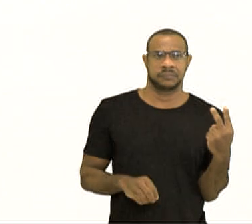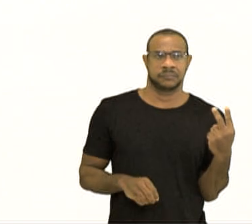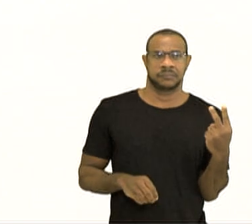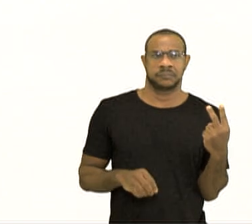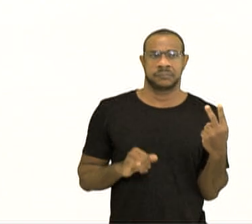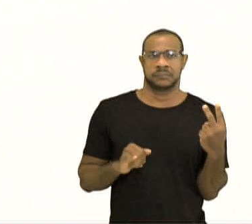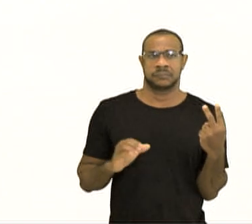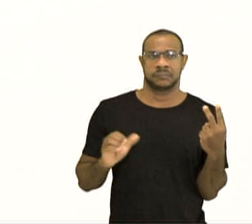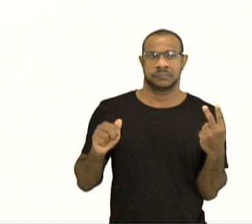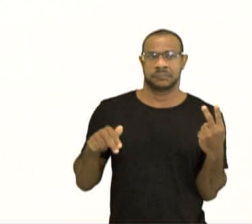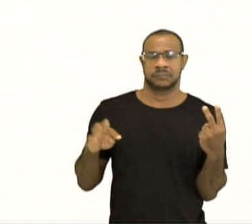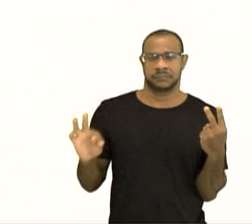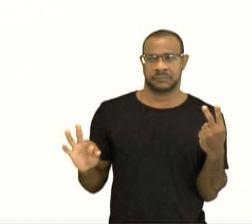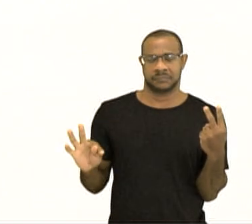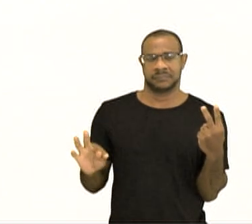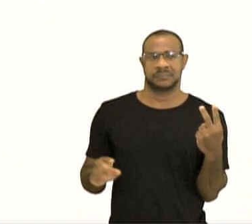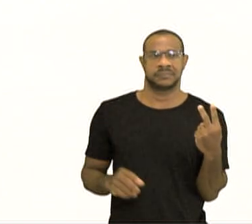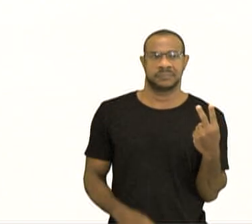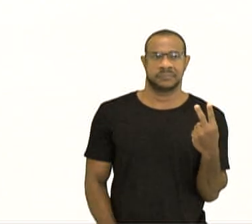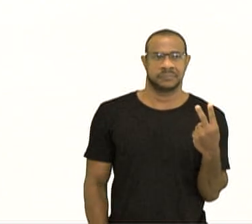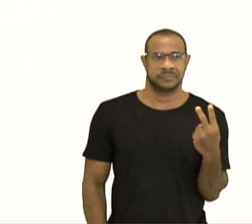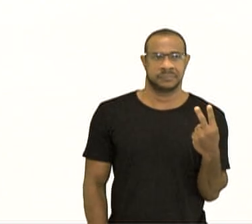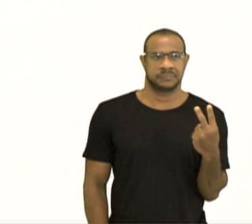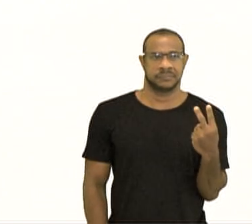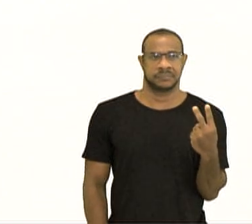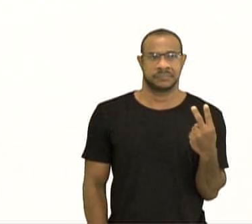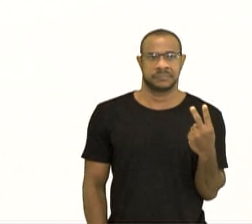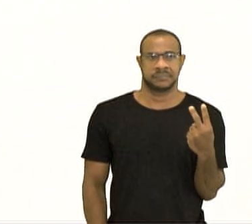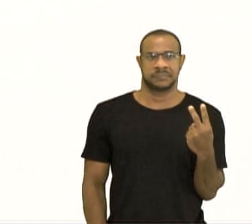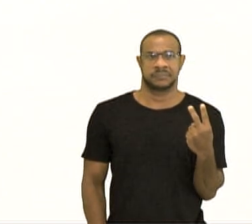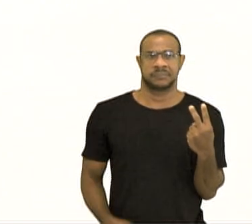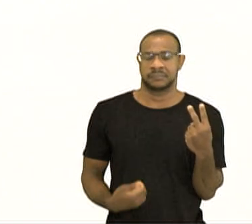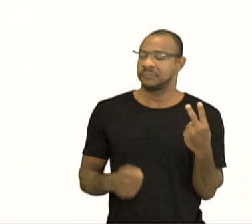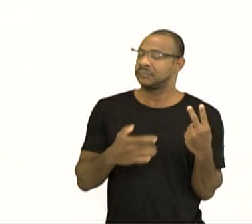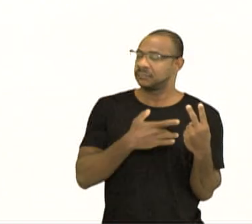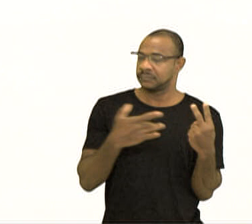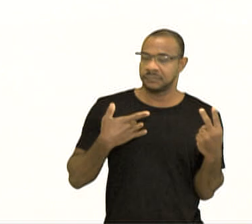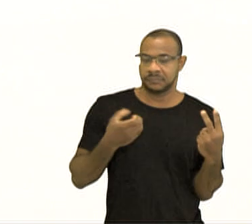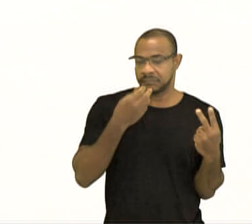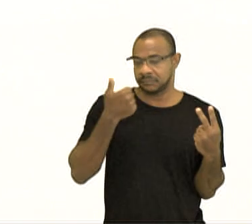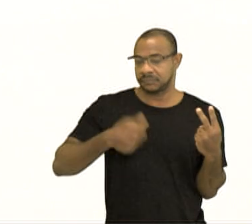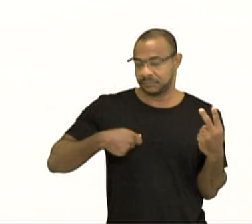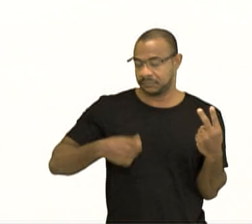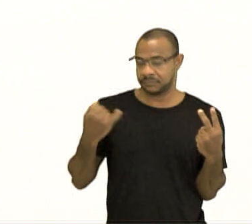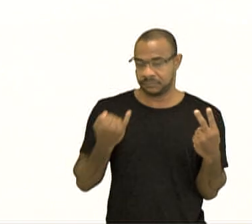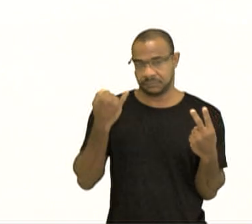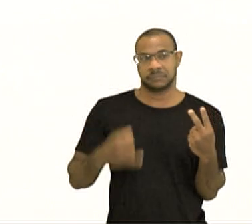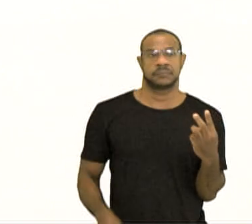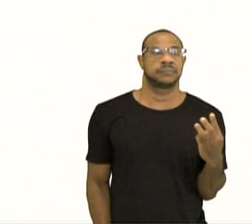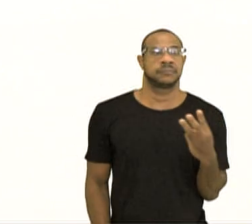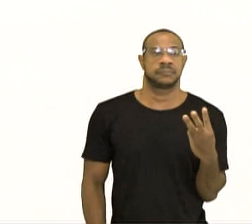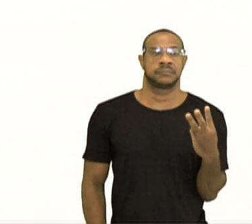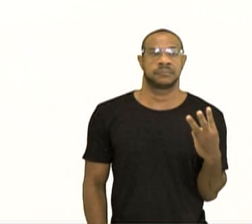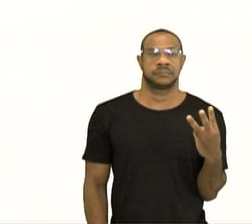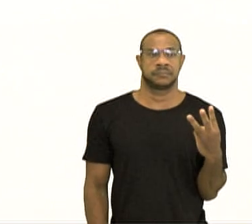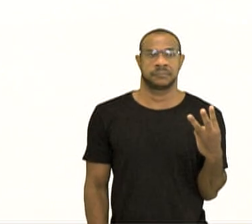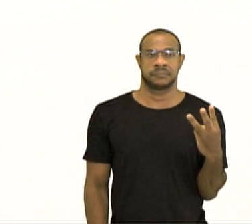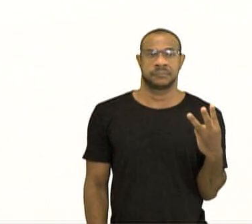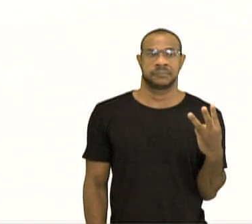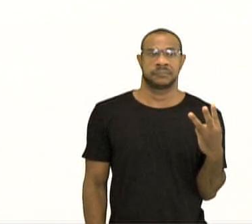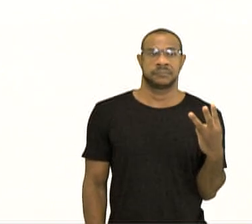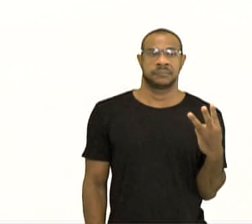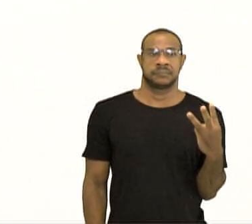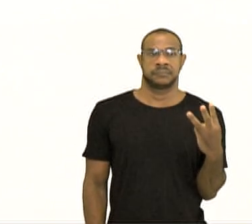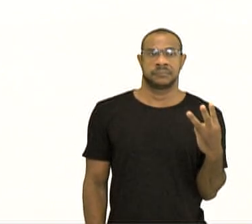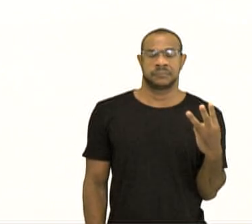be in good health condition. Tem que estar em boas condições de saúde para fazer. 3. Should you practice this